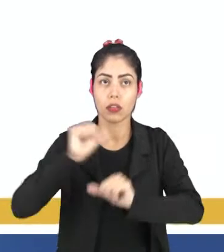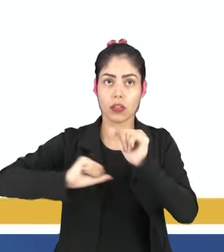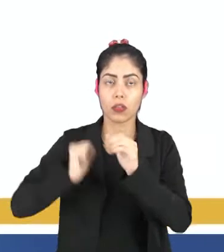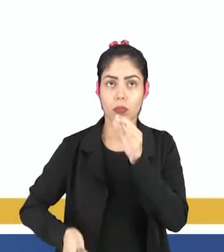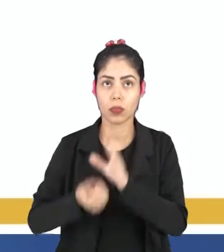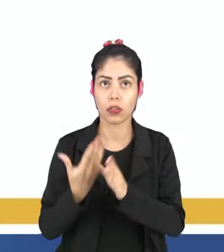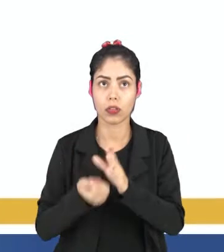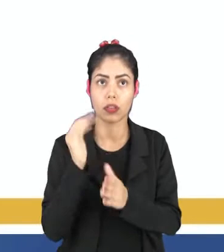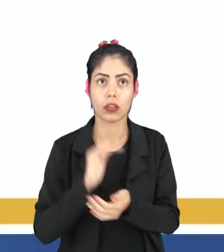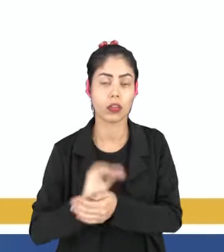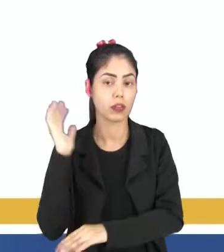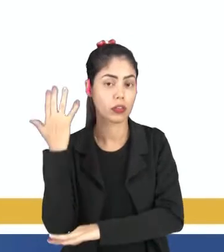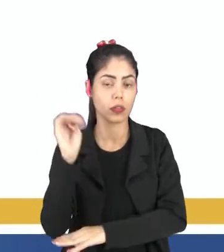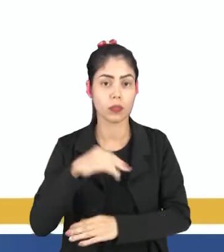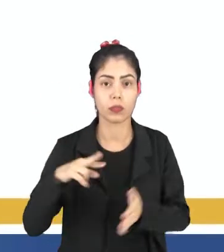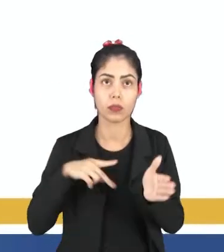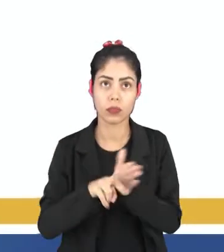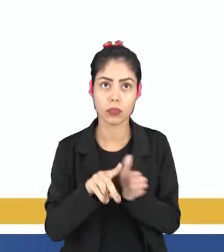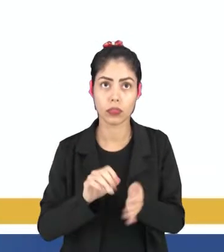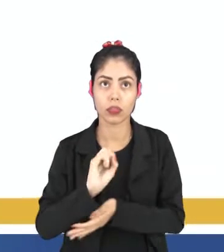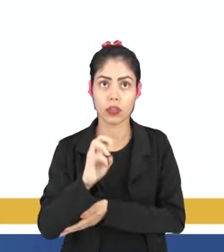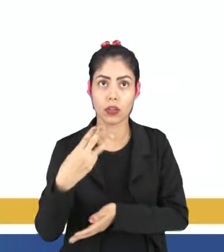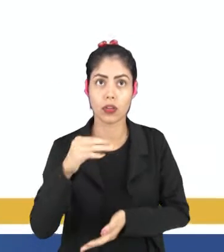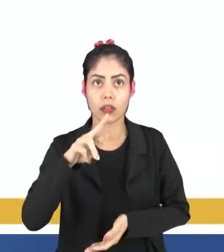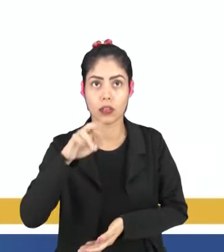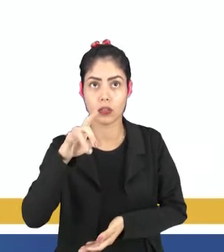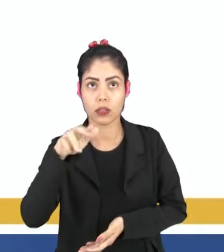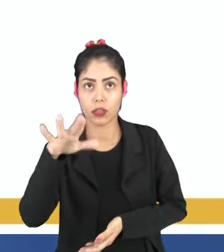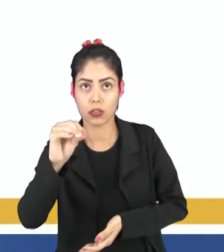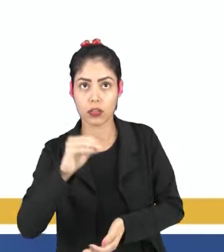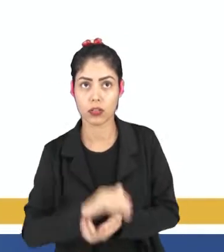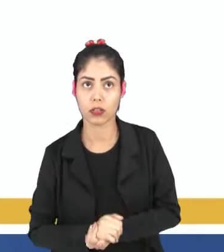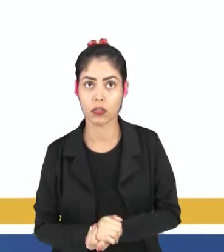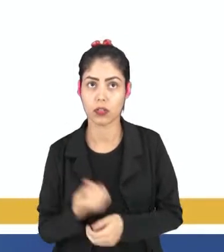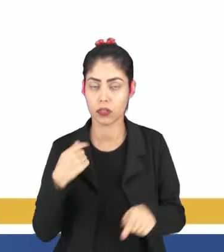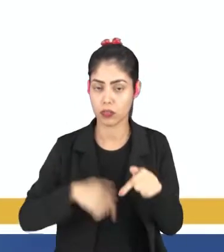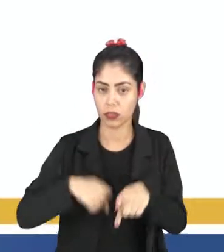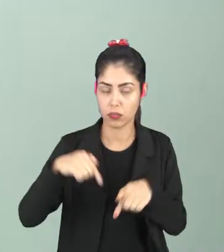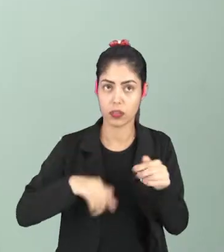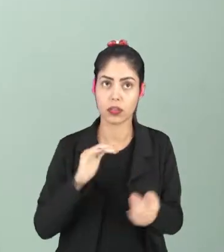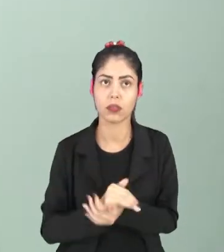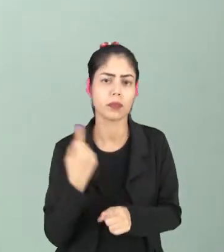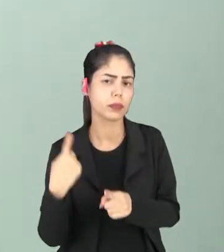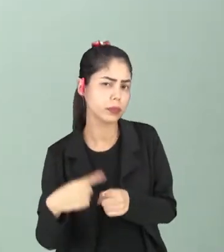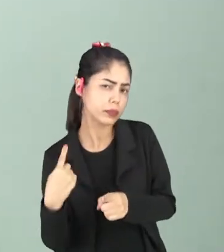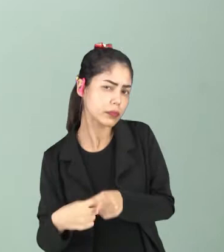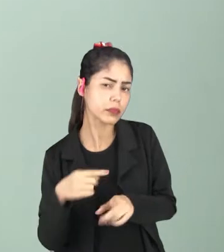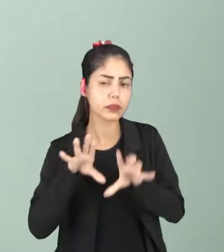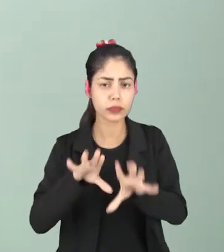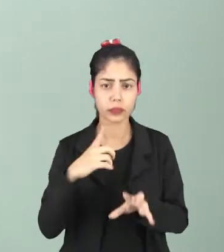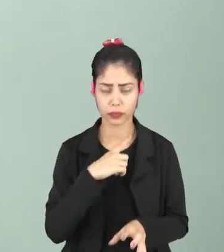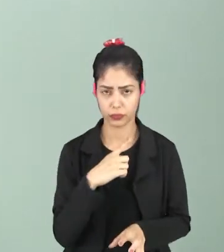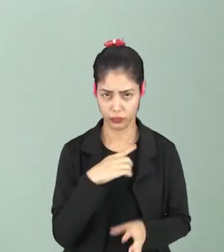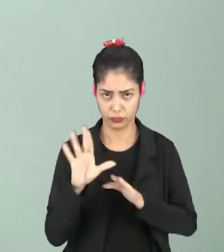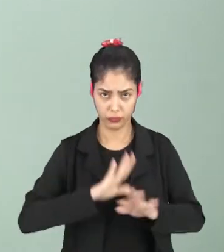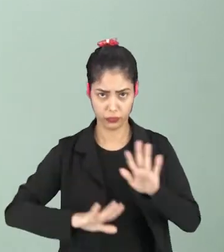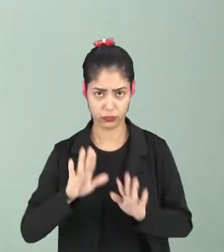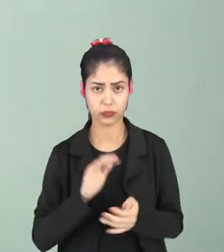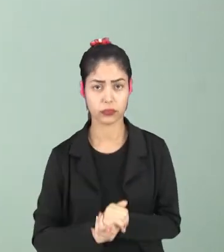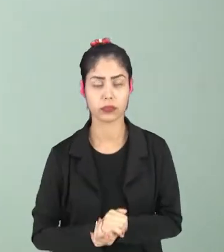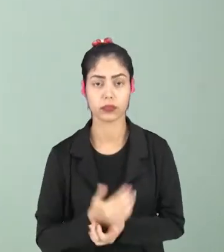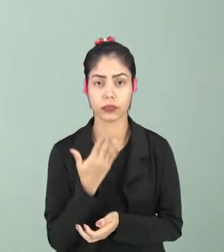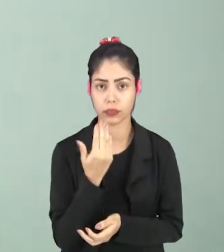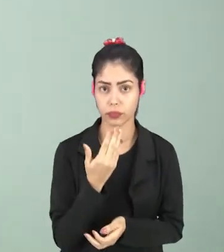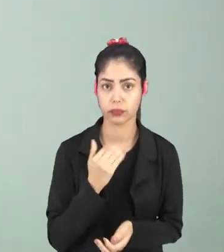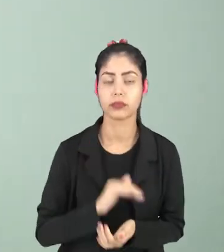os produtos, sejam eles de natureza biológica, sejam de natureza química. Tá? Então, por que eu tenho que conservar os alimentos? Tá?